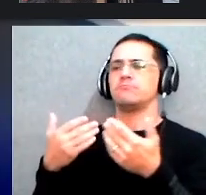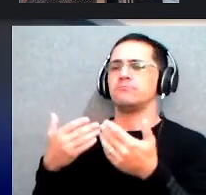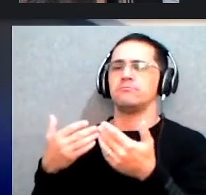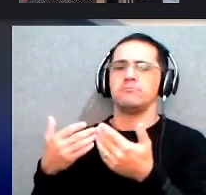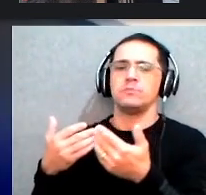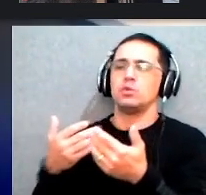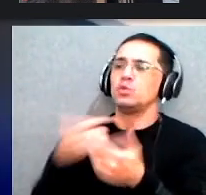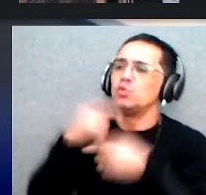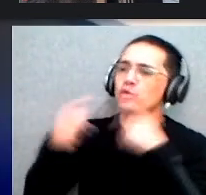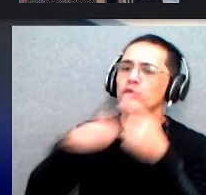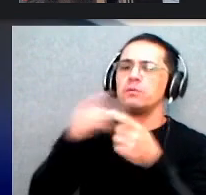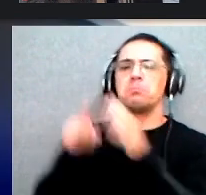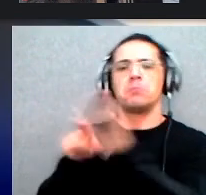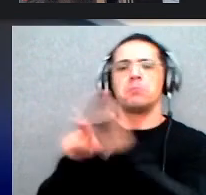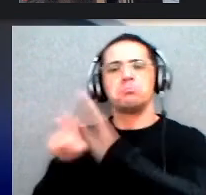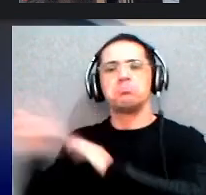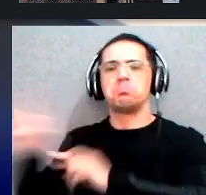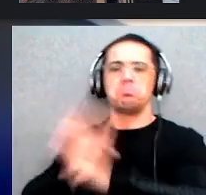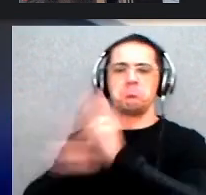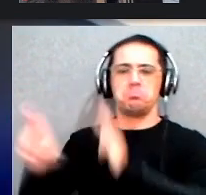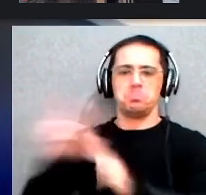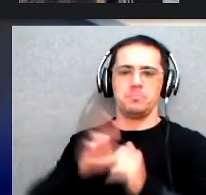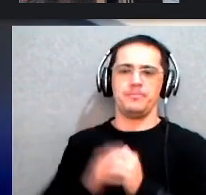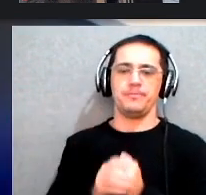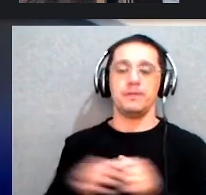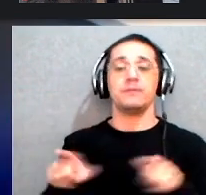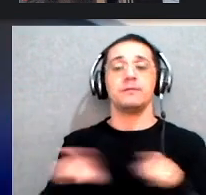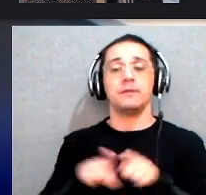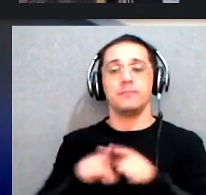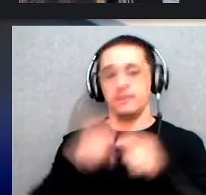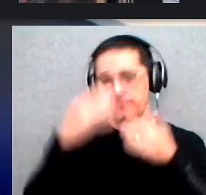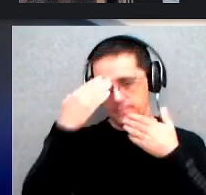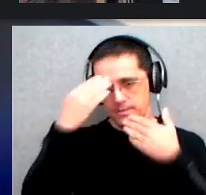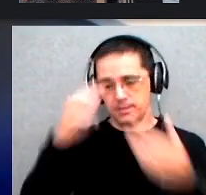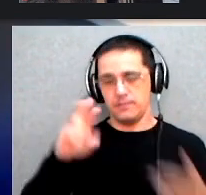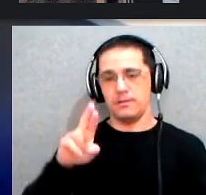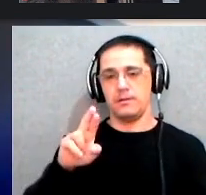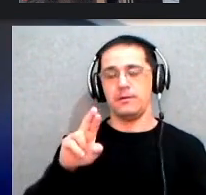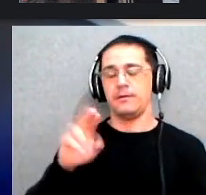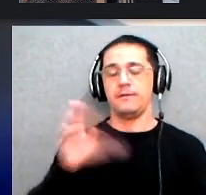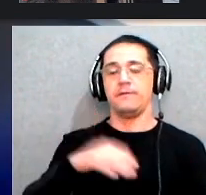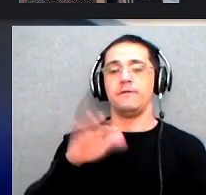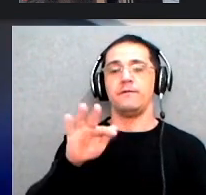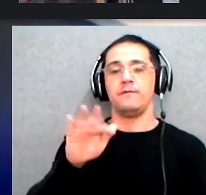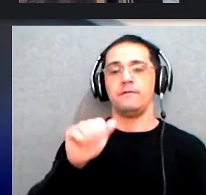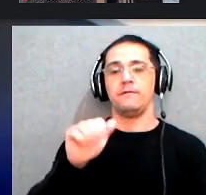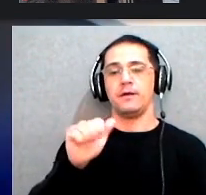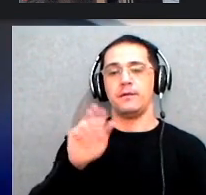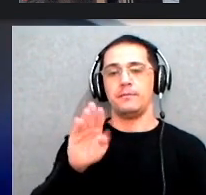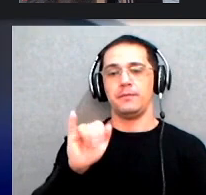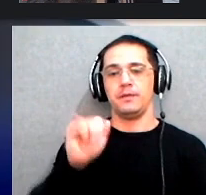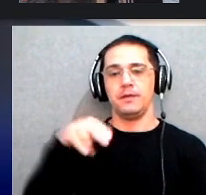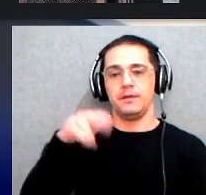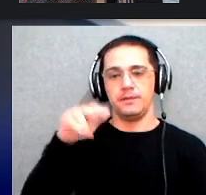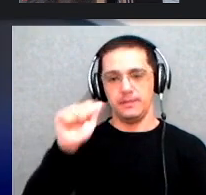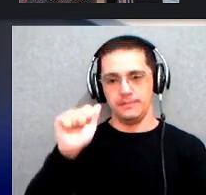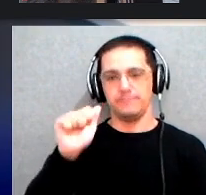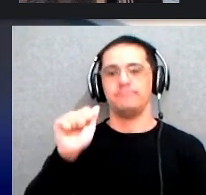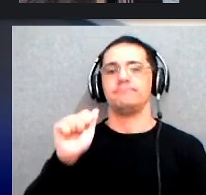queria estender a Fabiana Bart, que conversou comigo anteriormente e que vem desempenhando esse papel tão importante dentro da